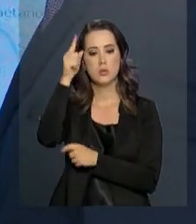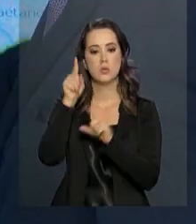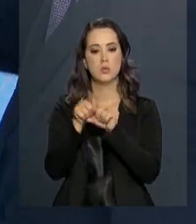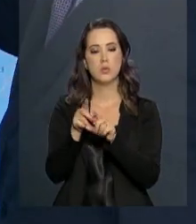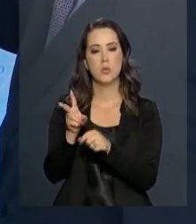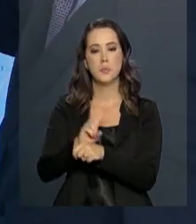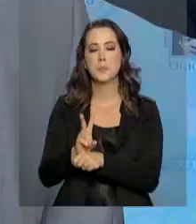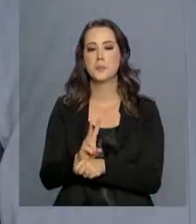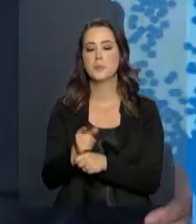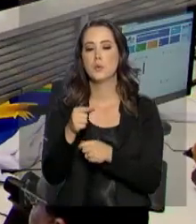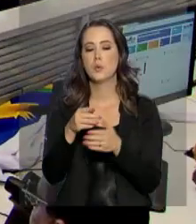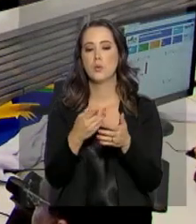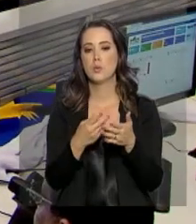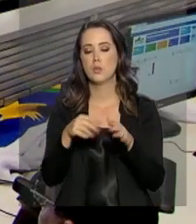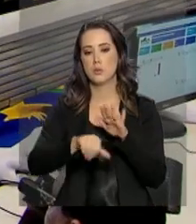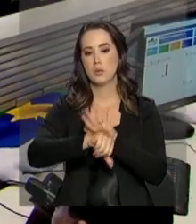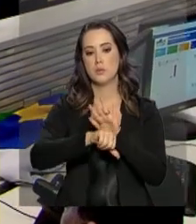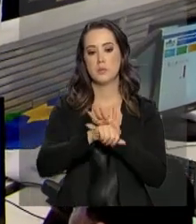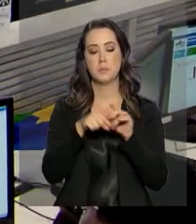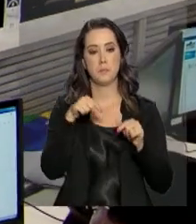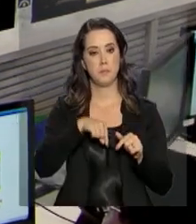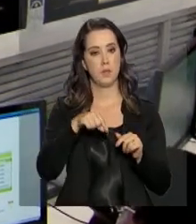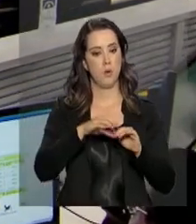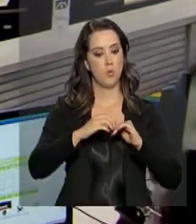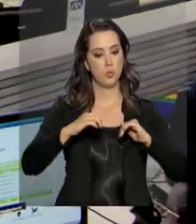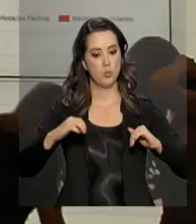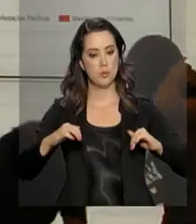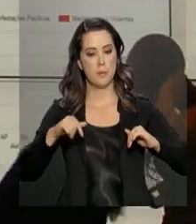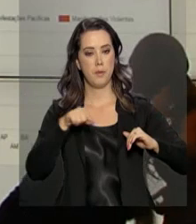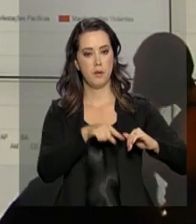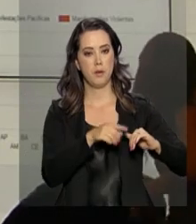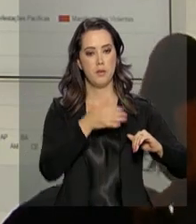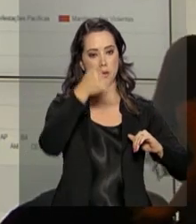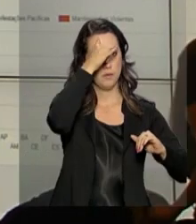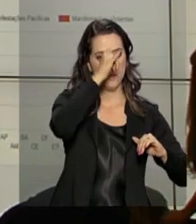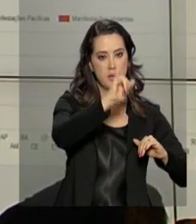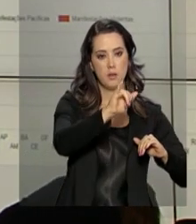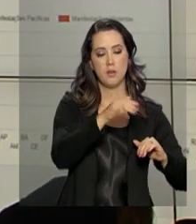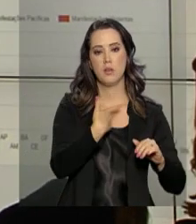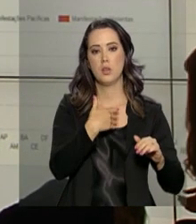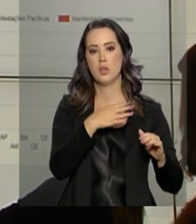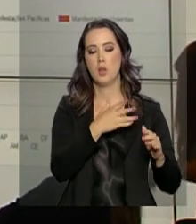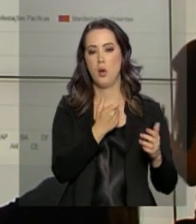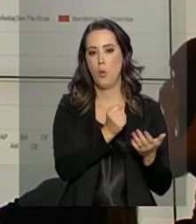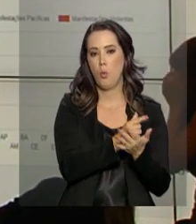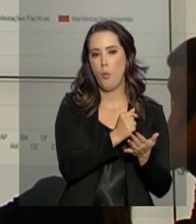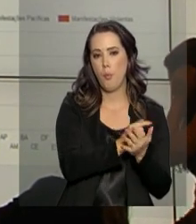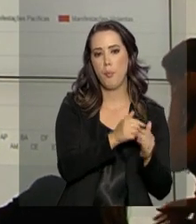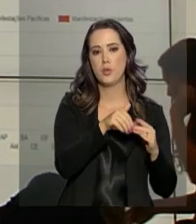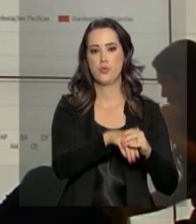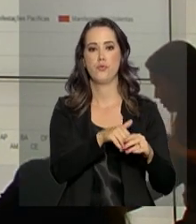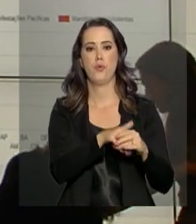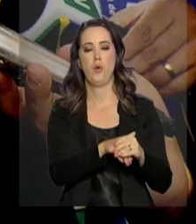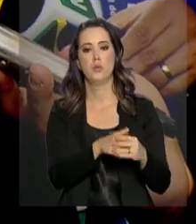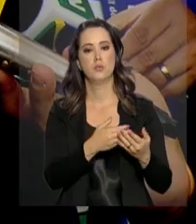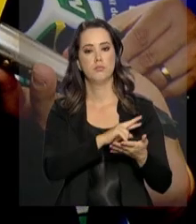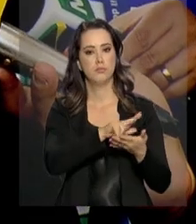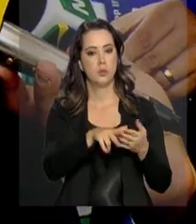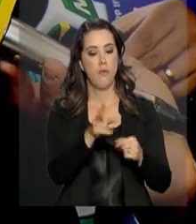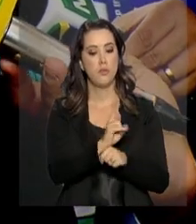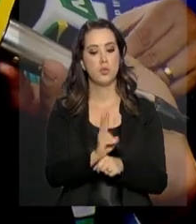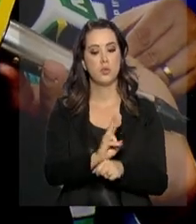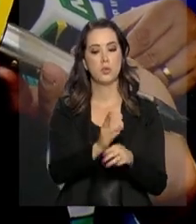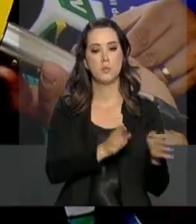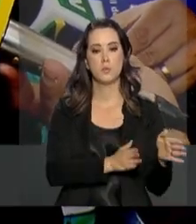investigação de crimes este aqui é responsável por coibir práticas como a boca de urna por meio da vigilância nas ruas os